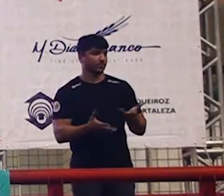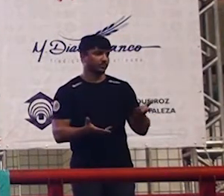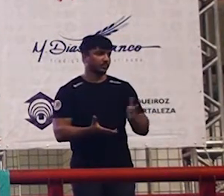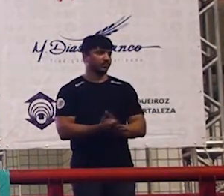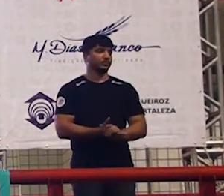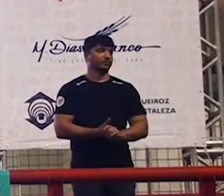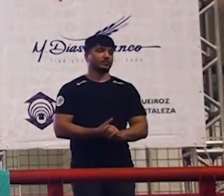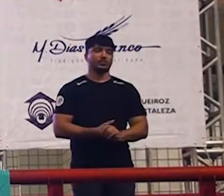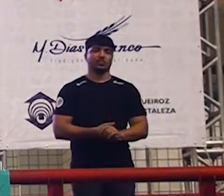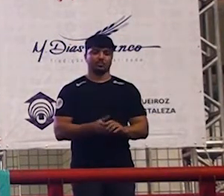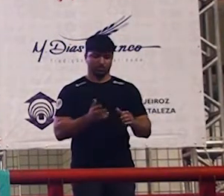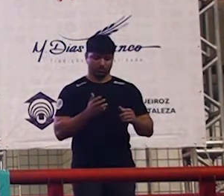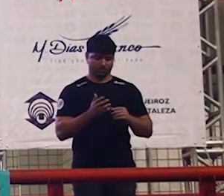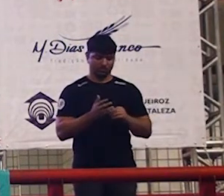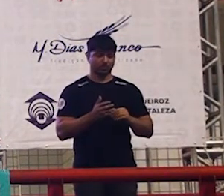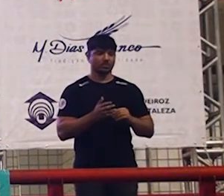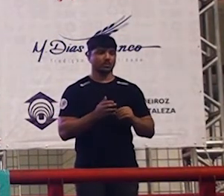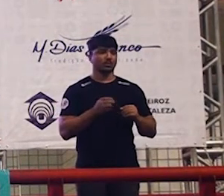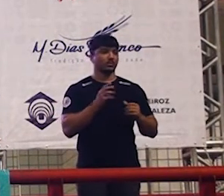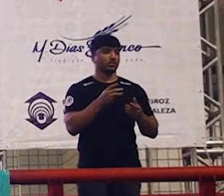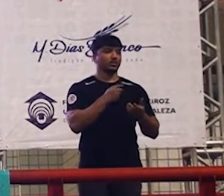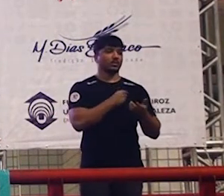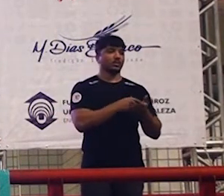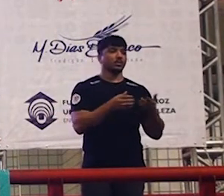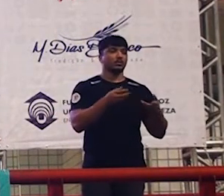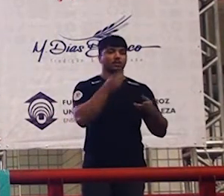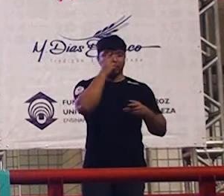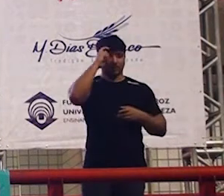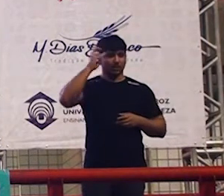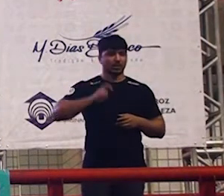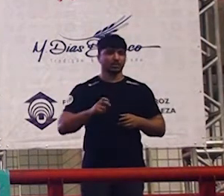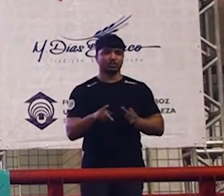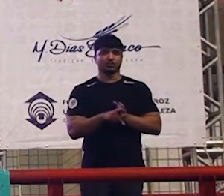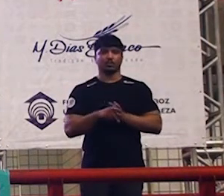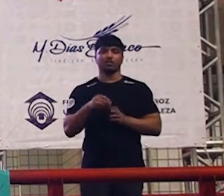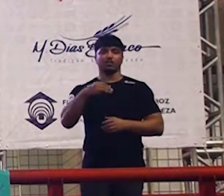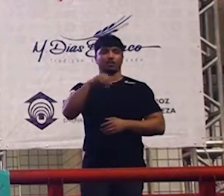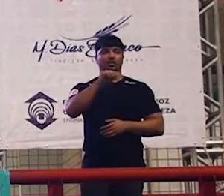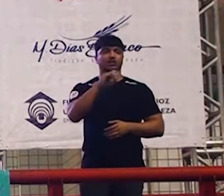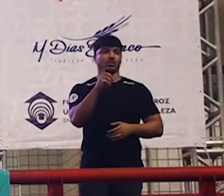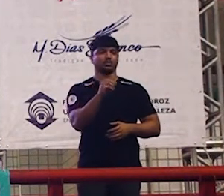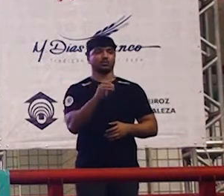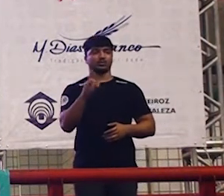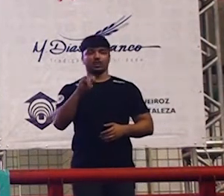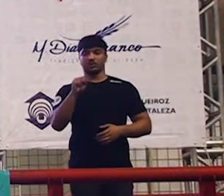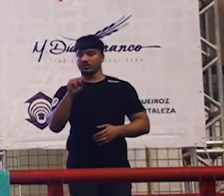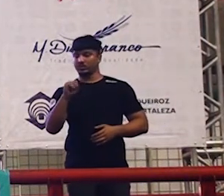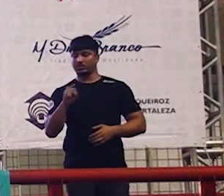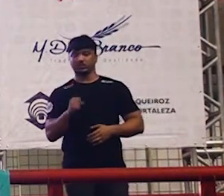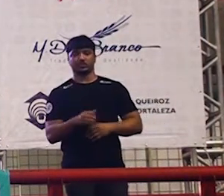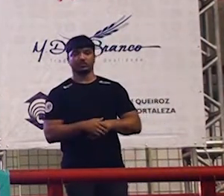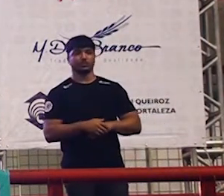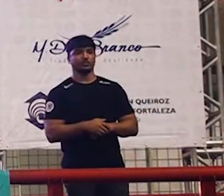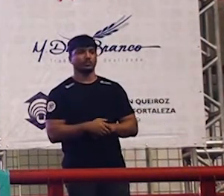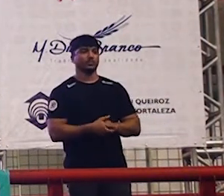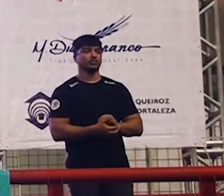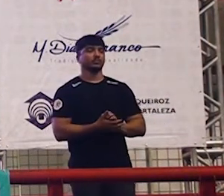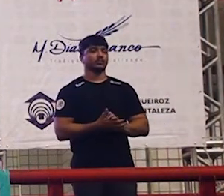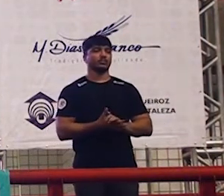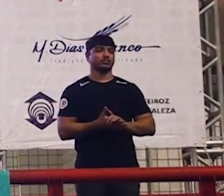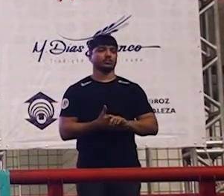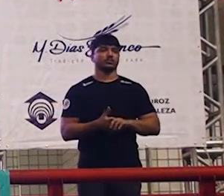alguém. Então é um artifício muito inteligente do Machado de Assis. Próxima, olha que